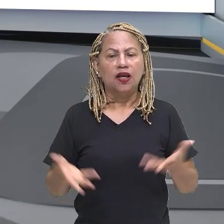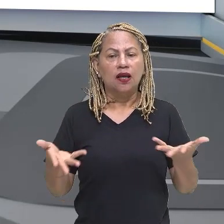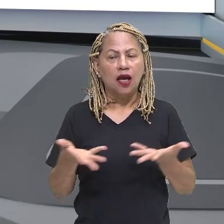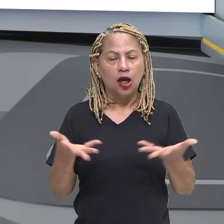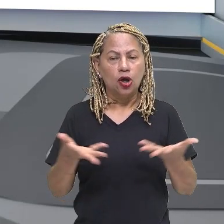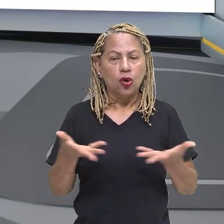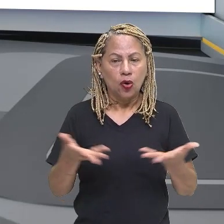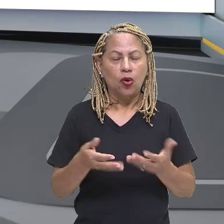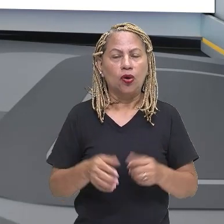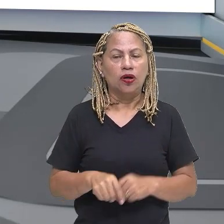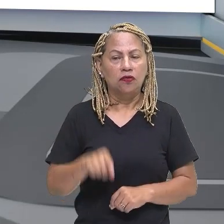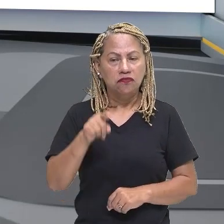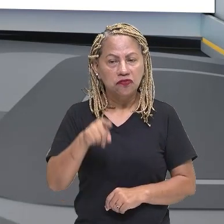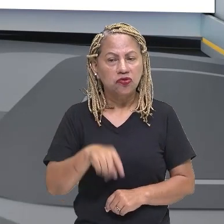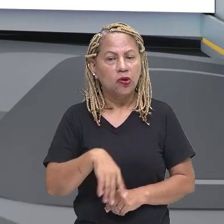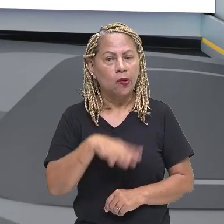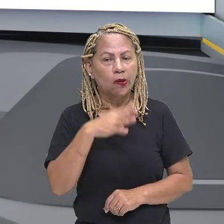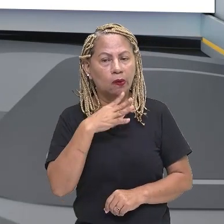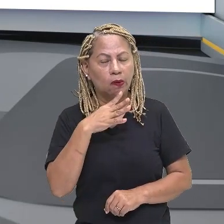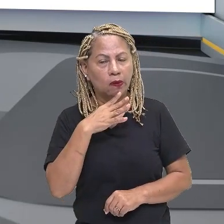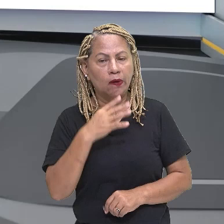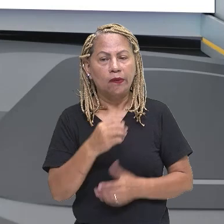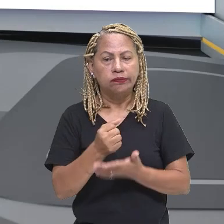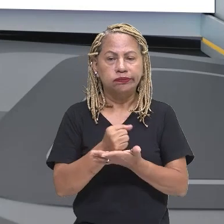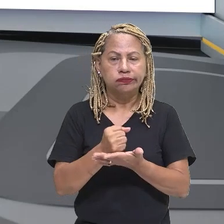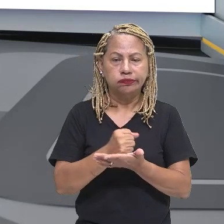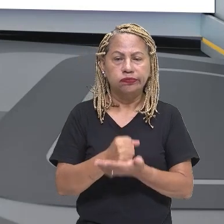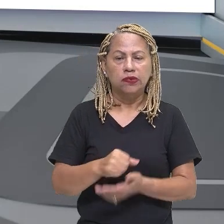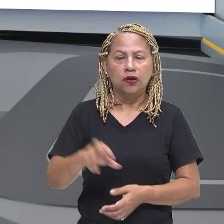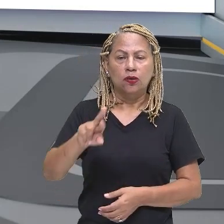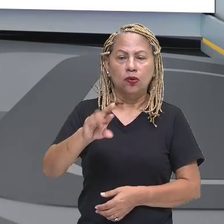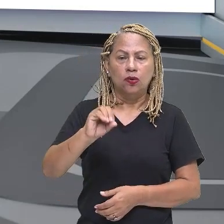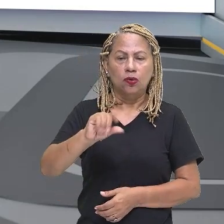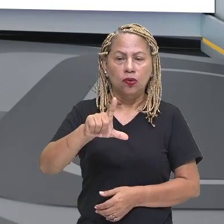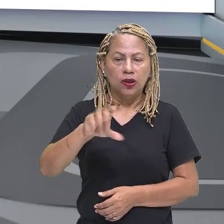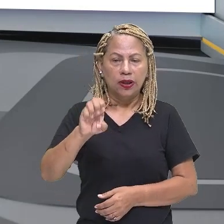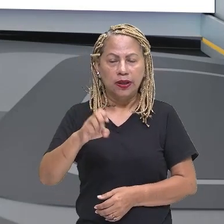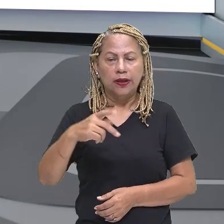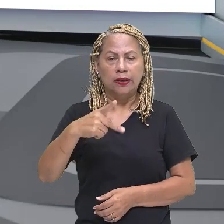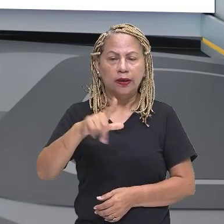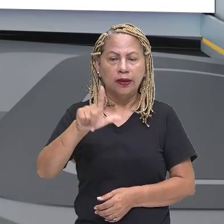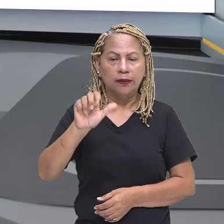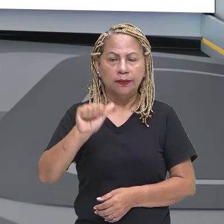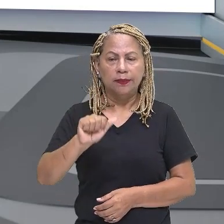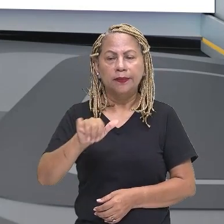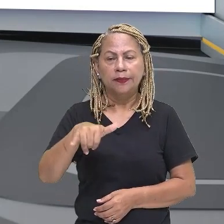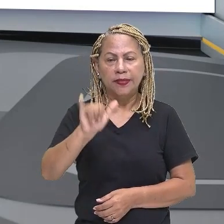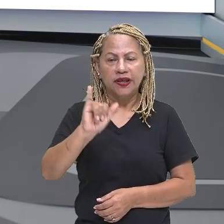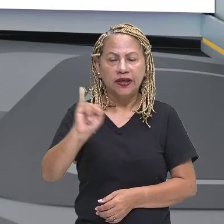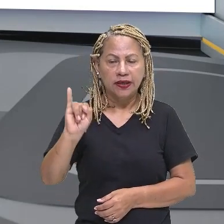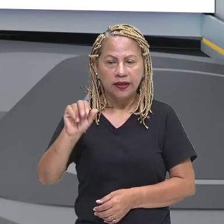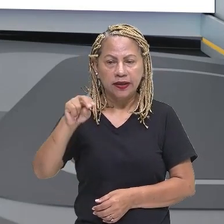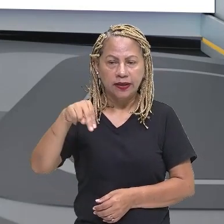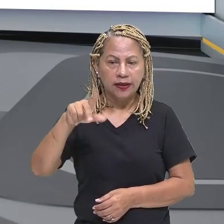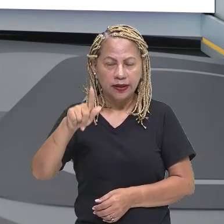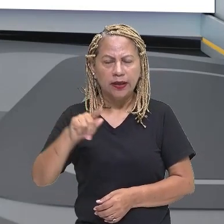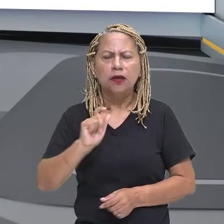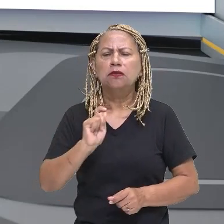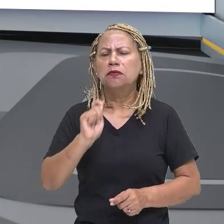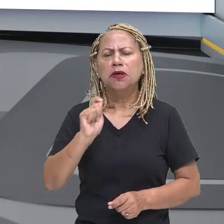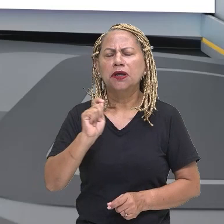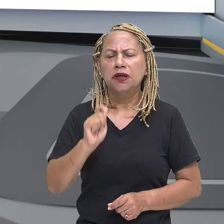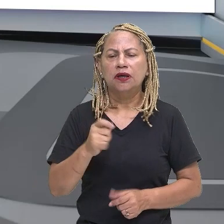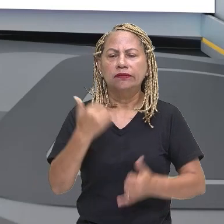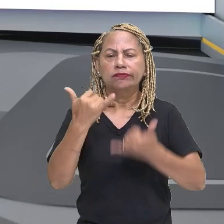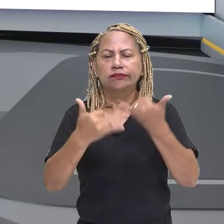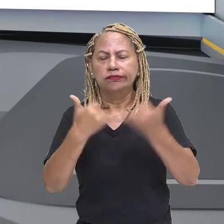o Role Play Game. O Role Play Game nada mais é do que um jogo onde os jogadores